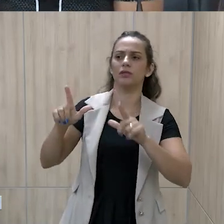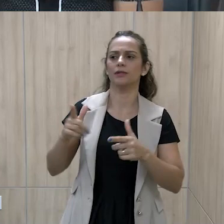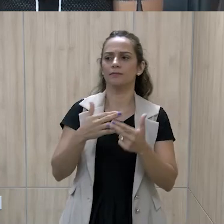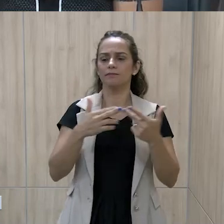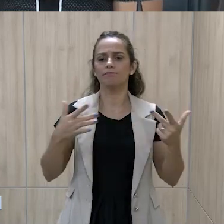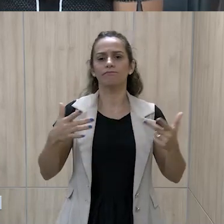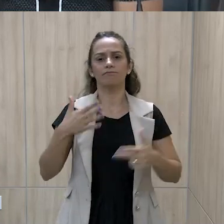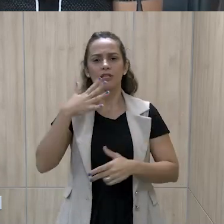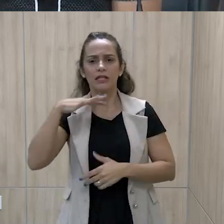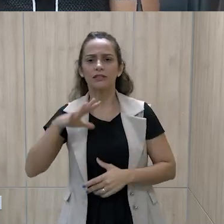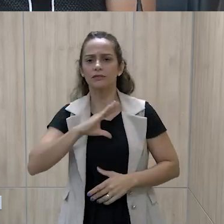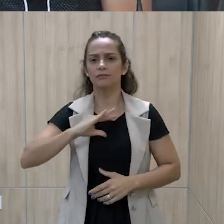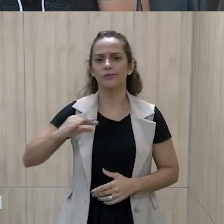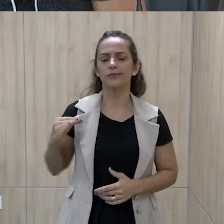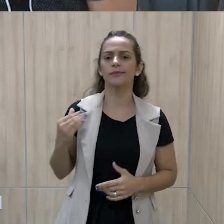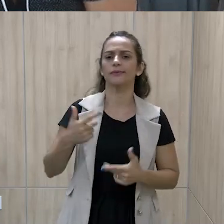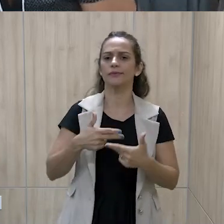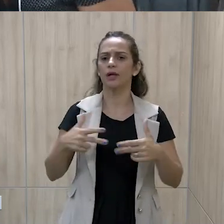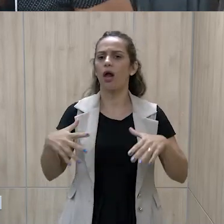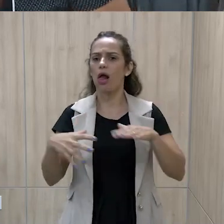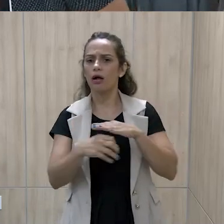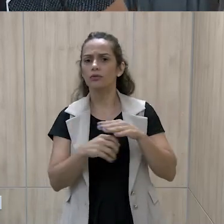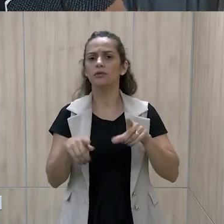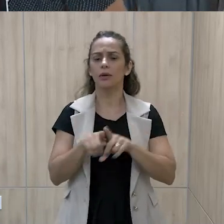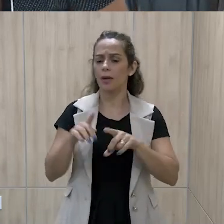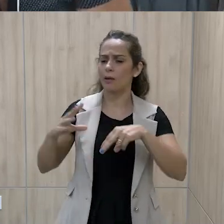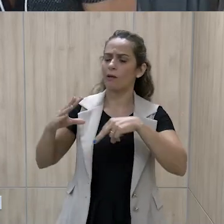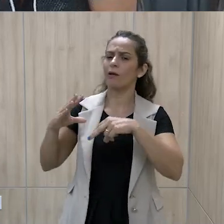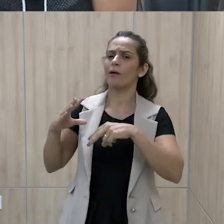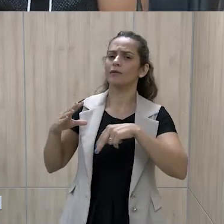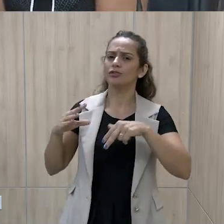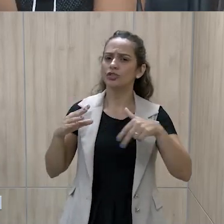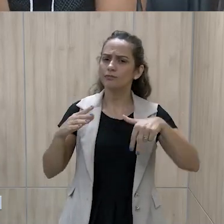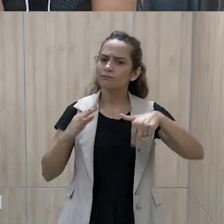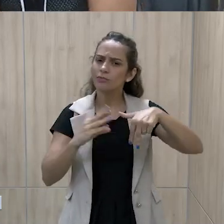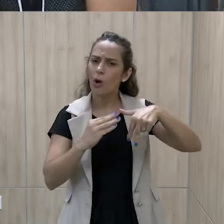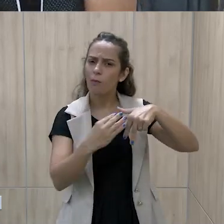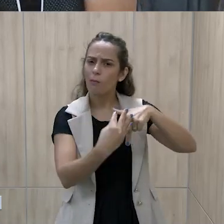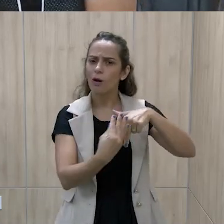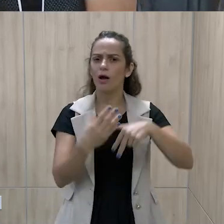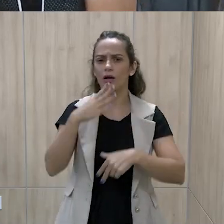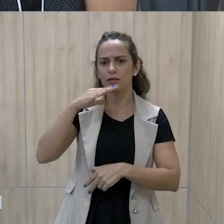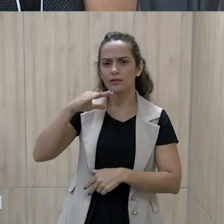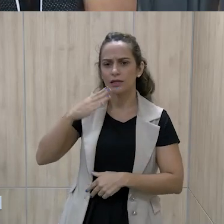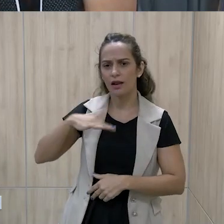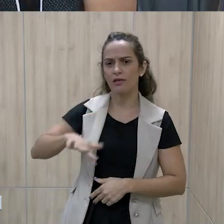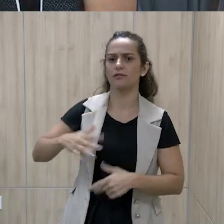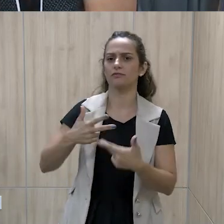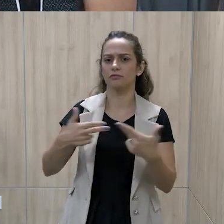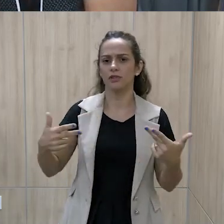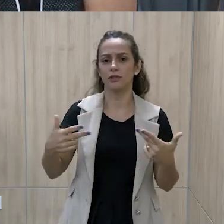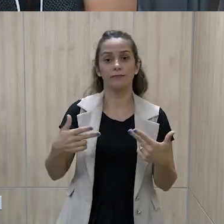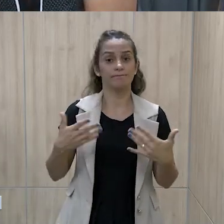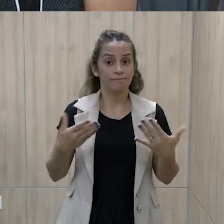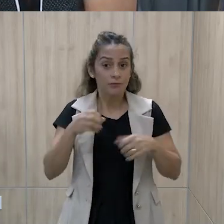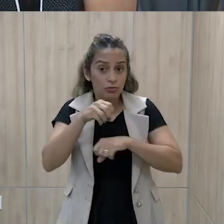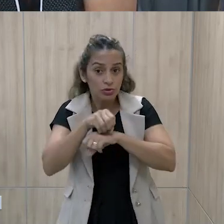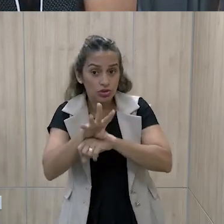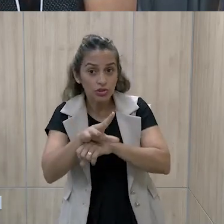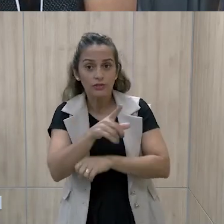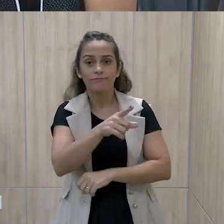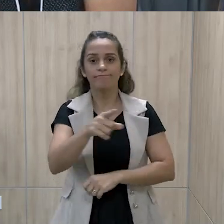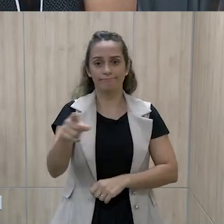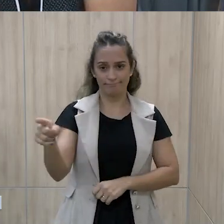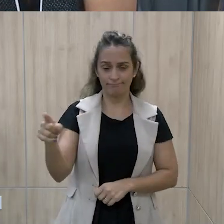pessoas vítimas de abuso exploração e tráfico de criança sexual quero dizer o seguinte para vocês quem estiver aqui no plenário quem estiver assistindo